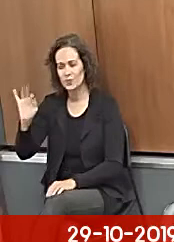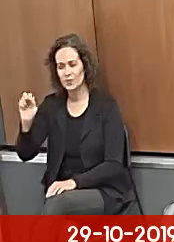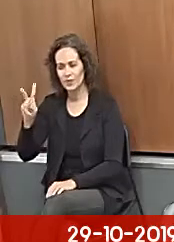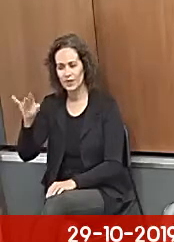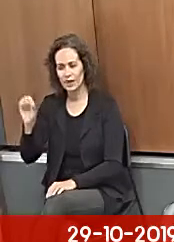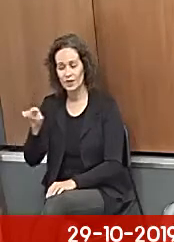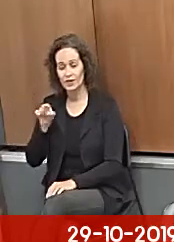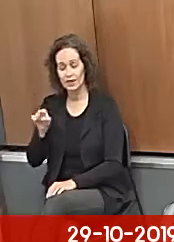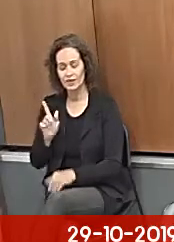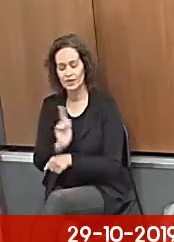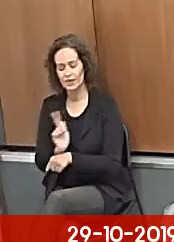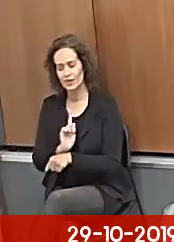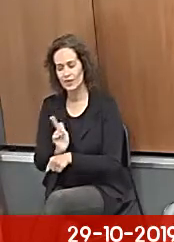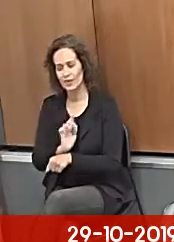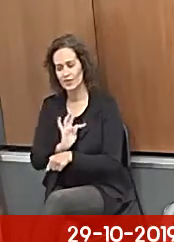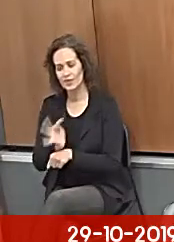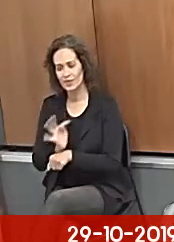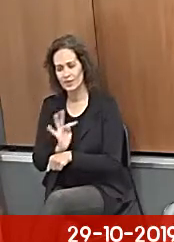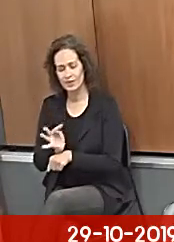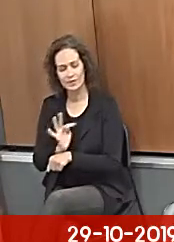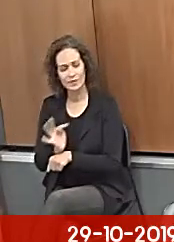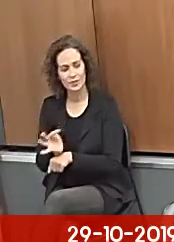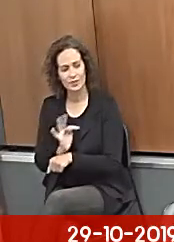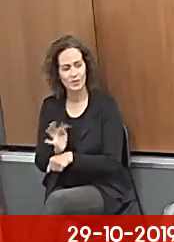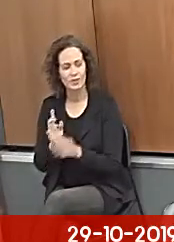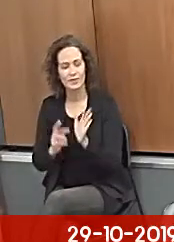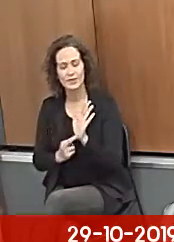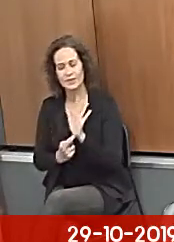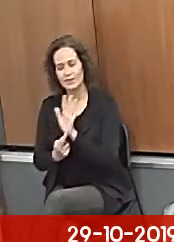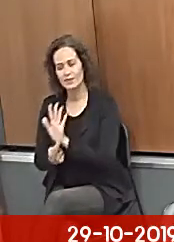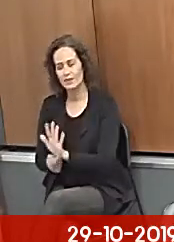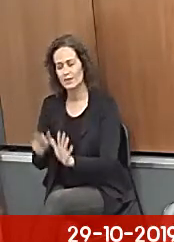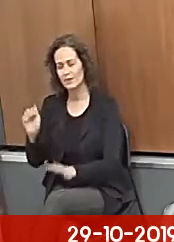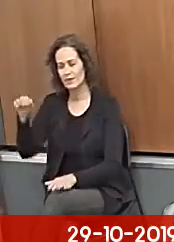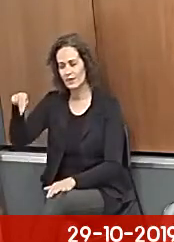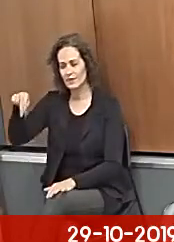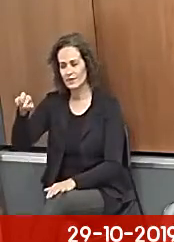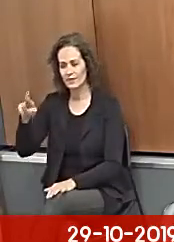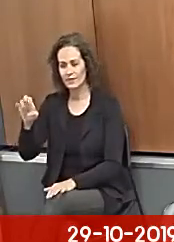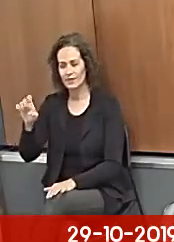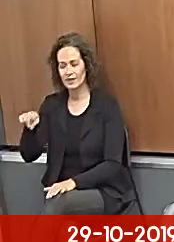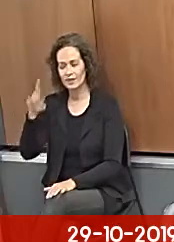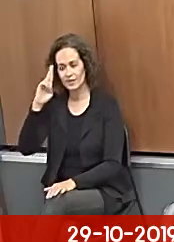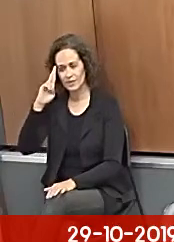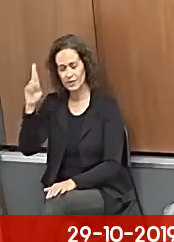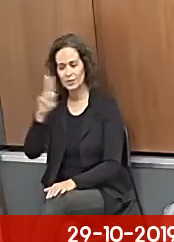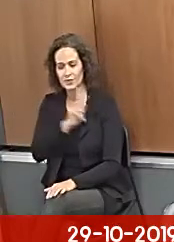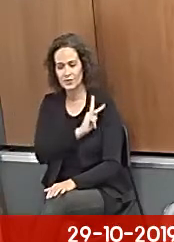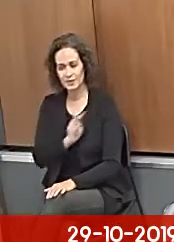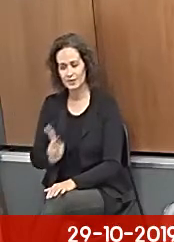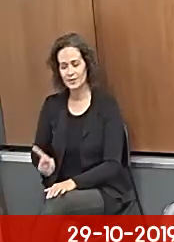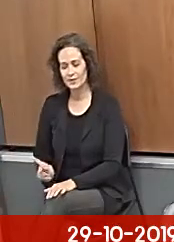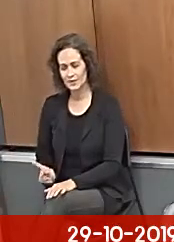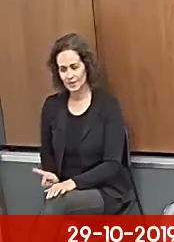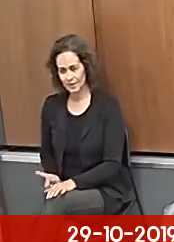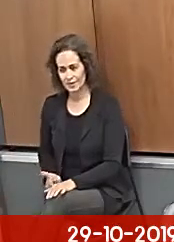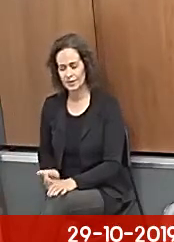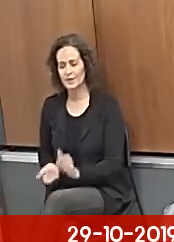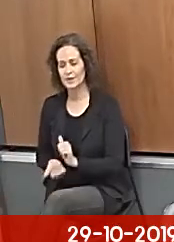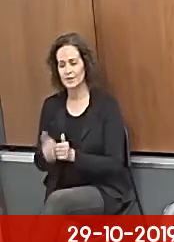Minas Arena, representando o senhor André Luiz Santana Moraes, diretor-presidente da Gestão e Instalações